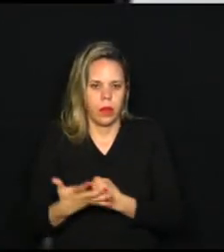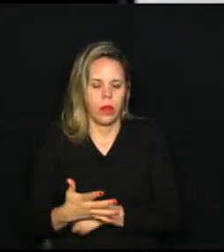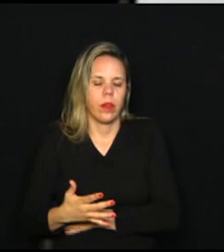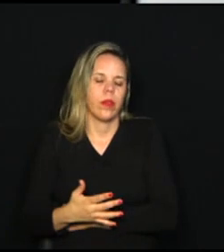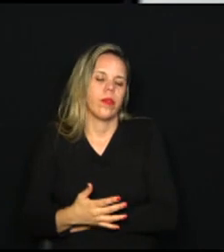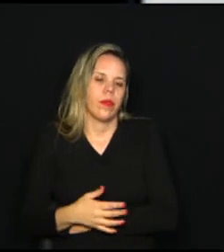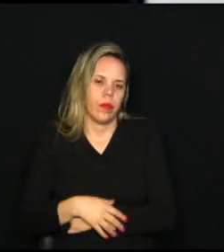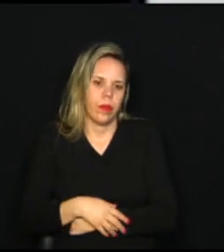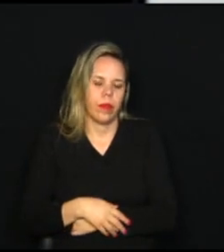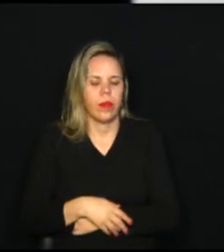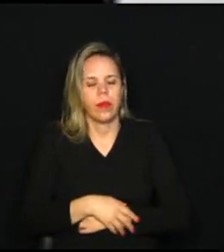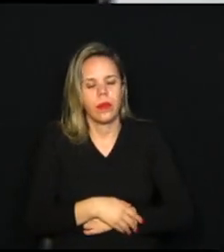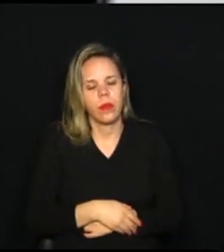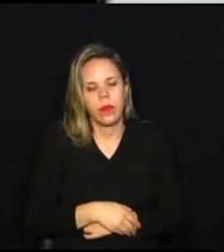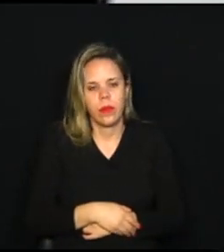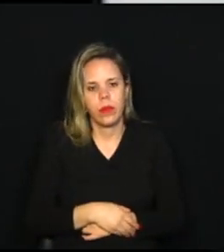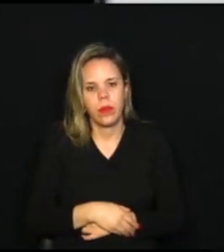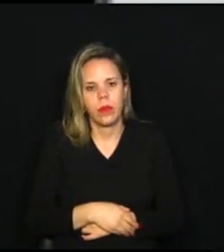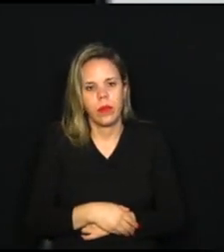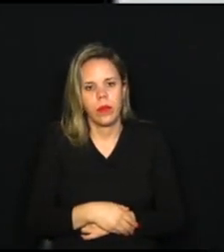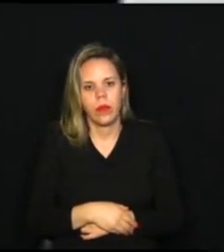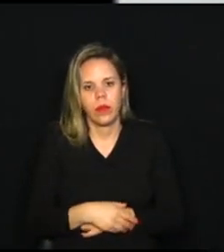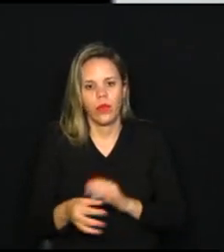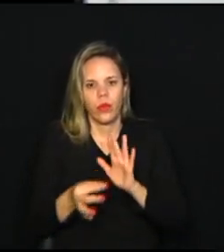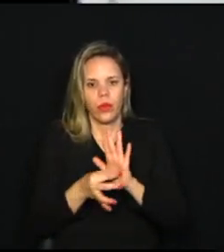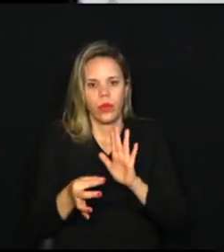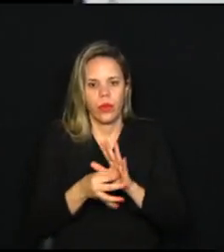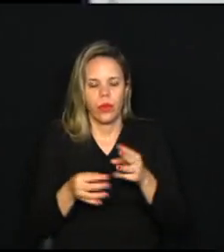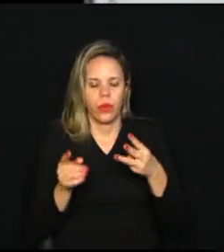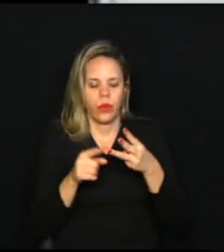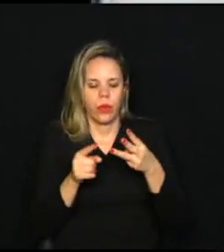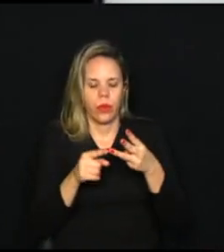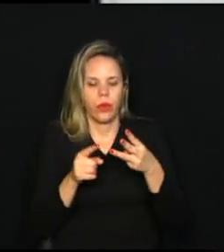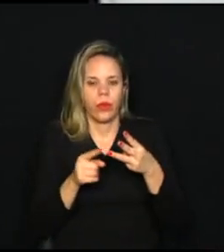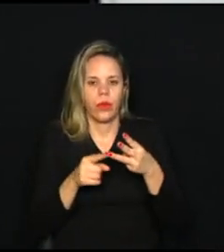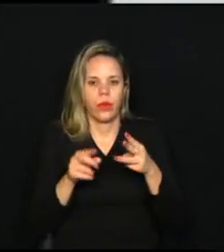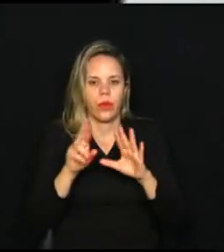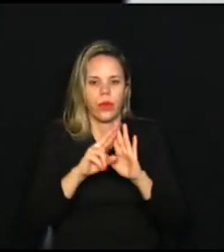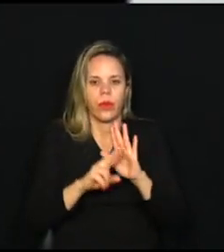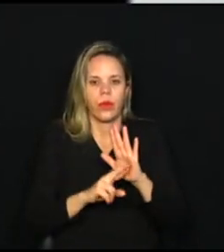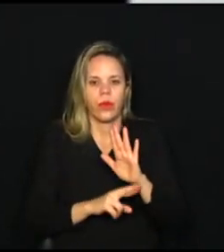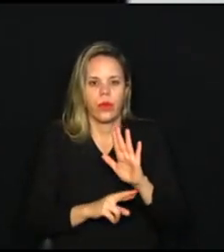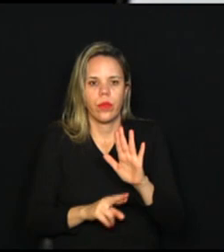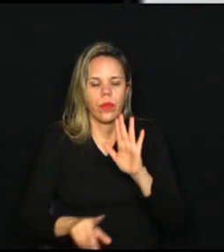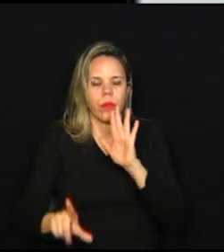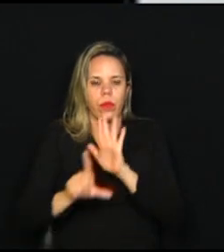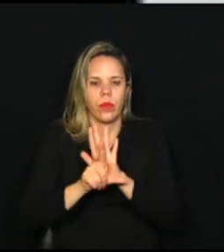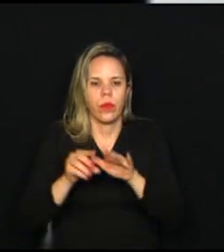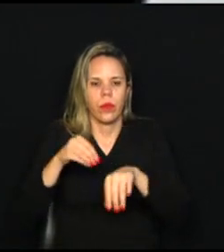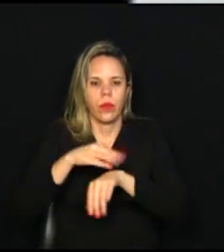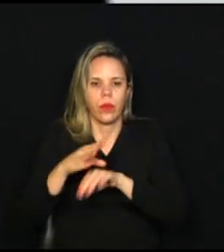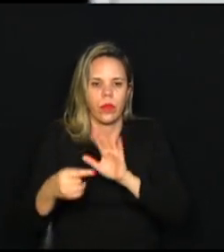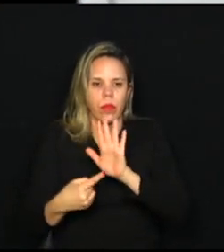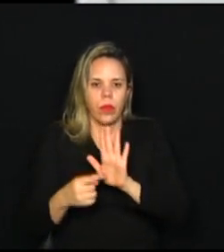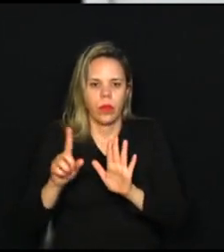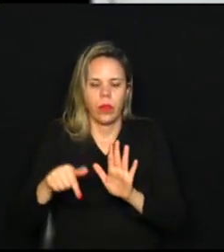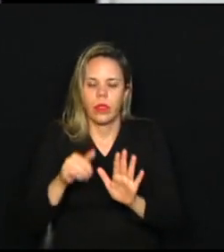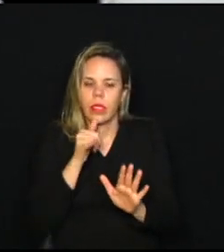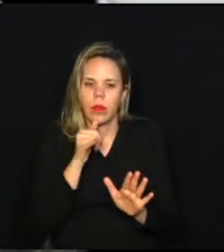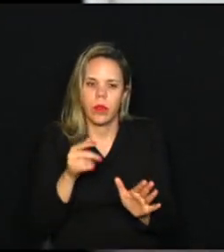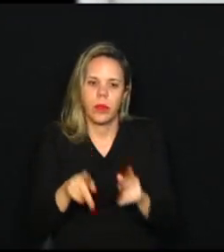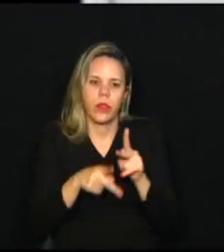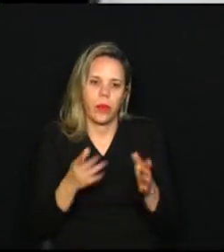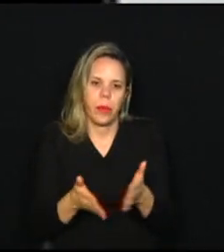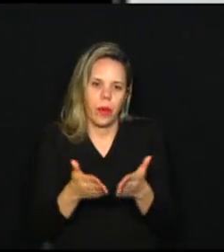próximo. E aqui eu acho que a gente está sugerindo esse terceiro critério, que eu acho que o que a lei está trazendo é um critério de vulnerabilidade,